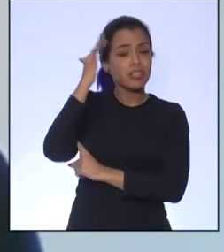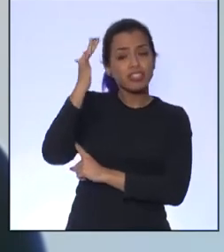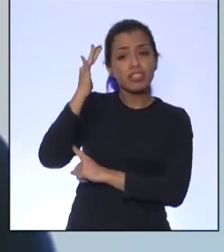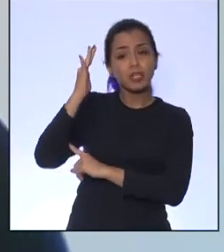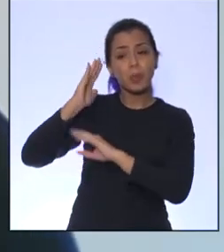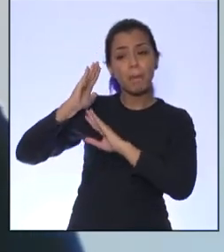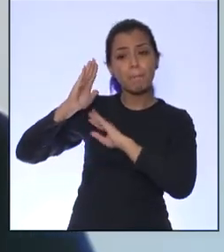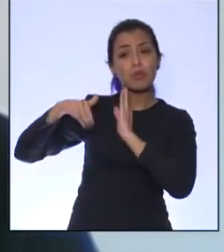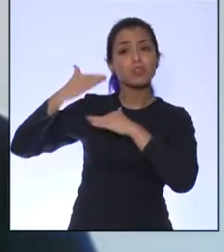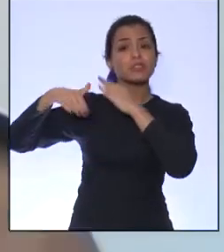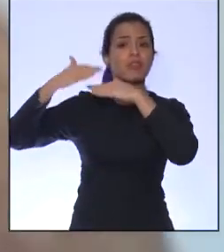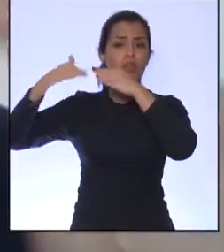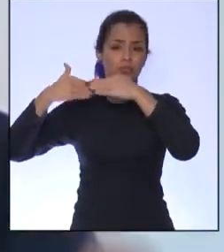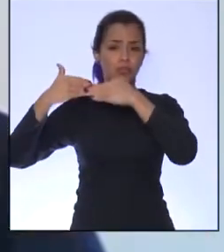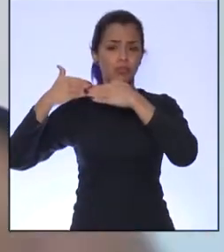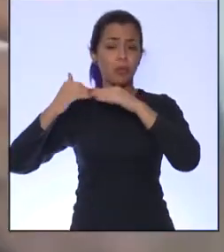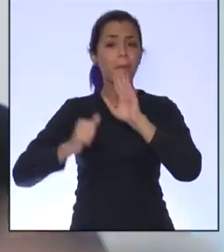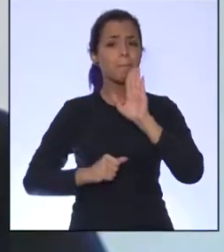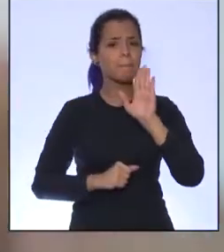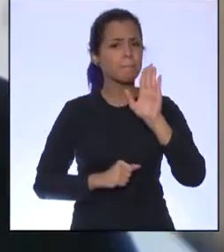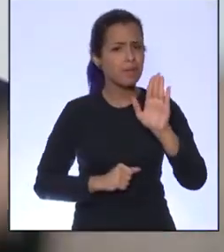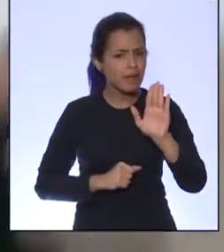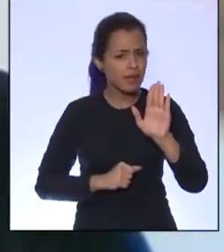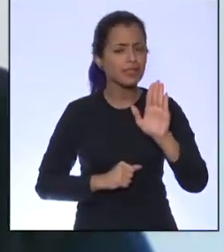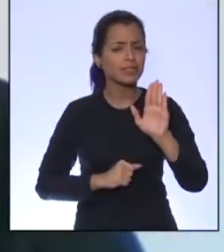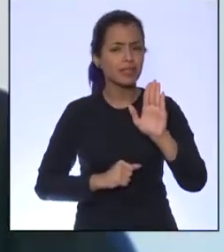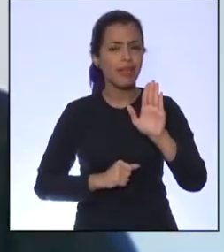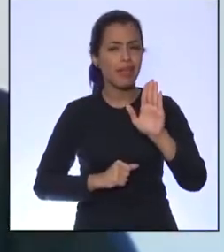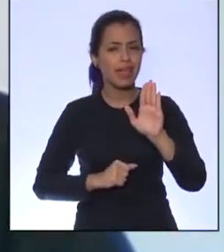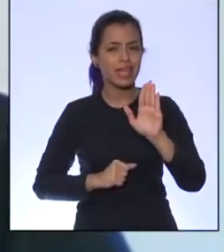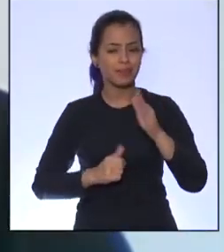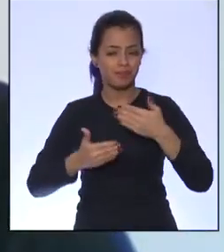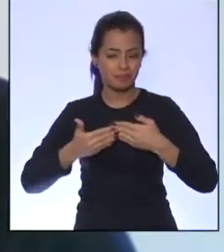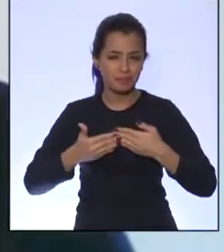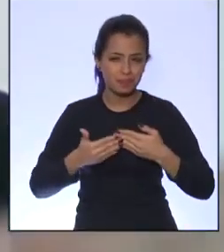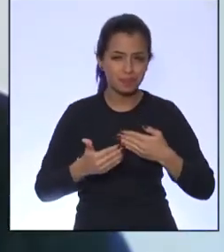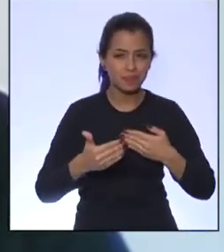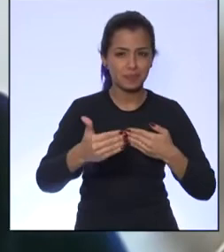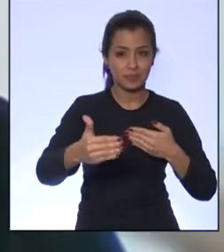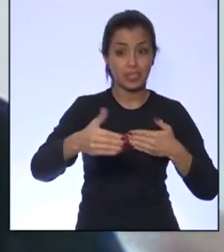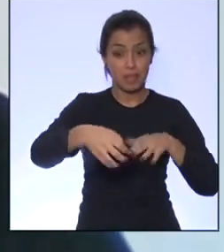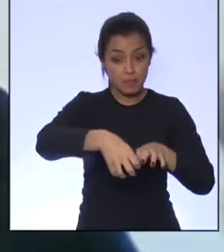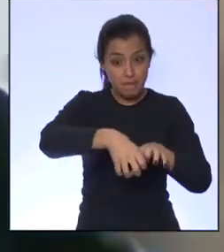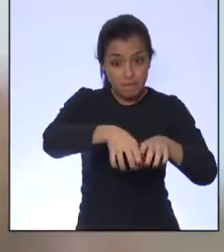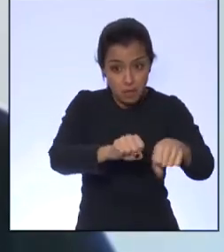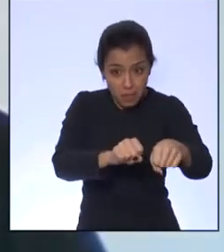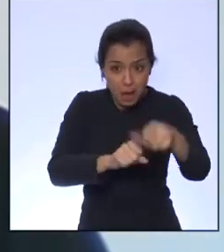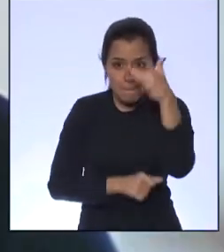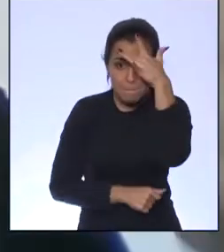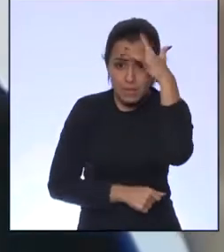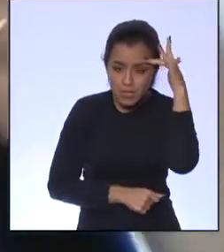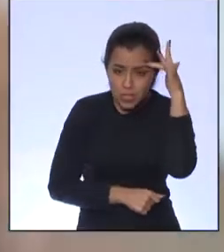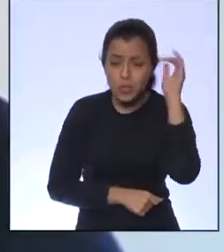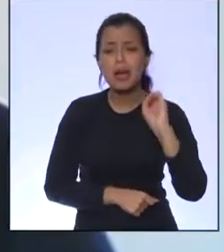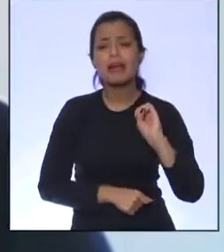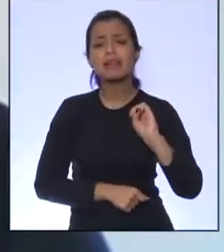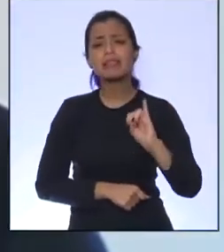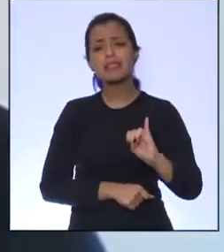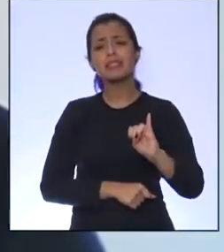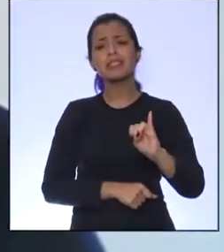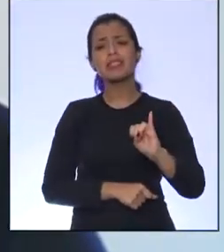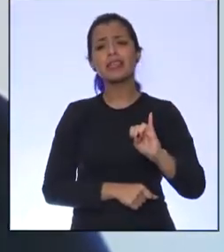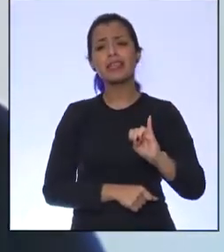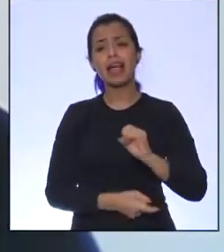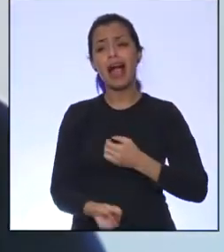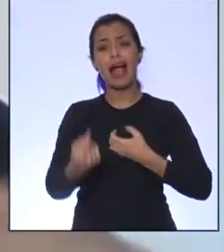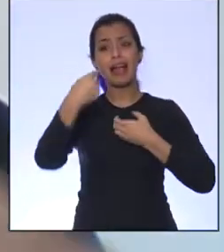formação. Mas nós vamos formar somente bem as pessoas se nós tivermos desenvolvidas dentro da